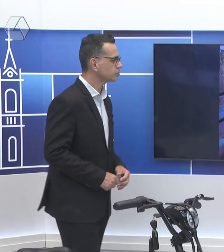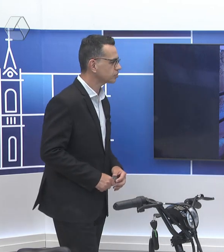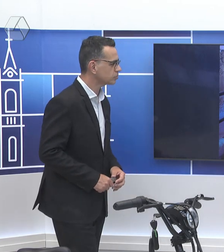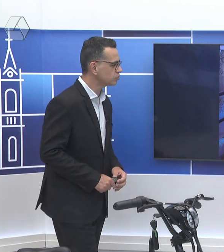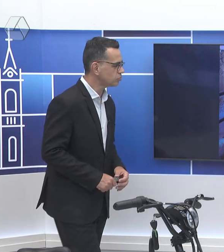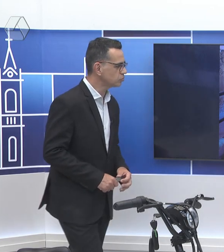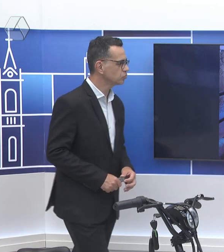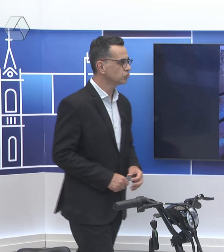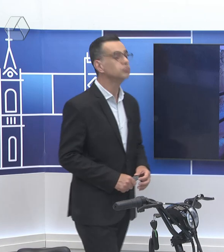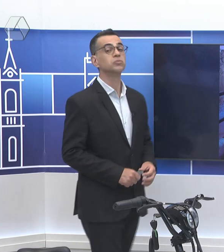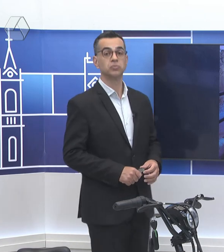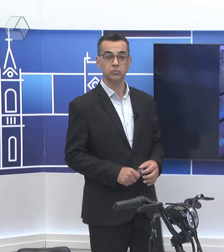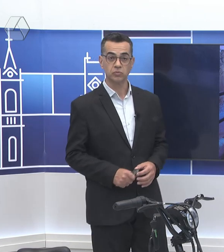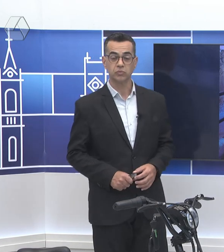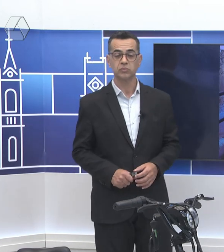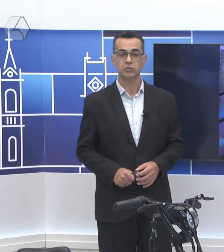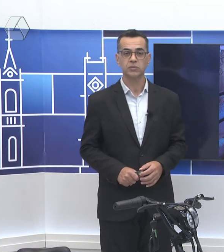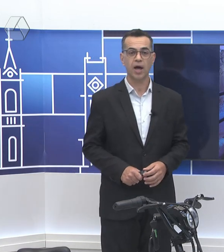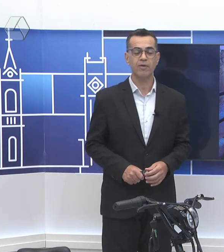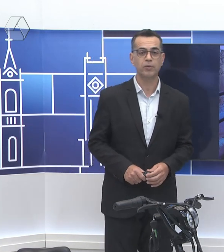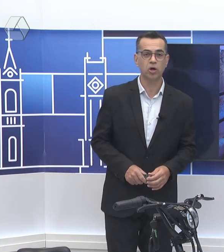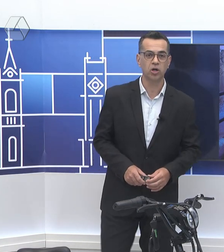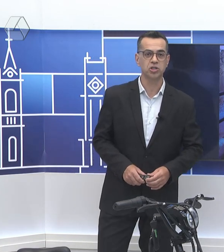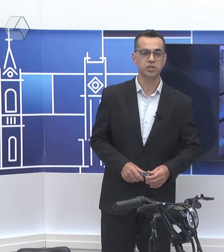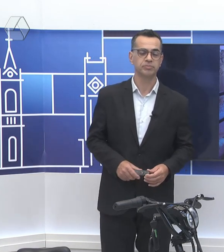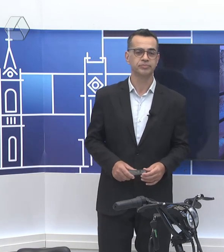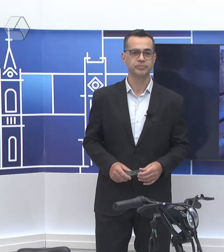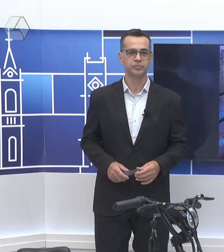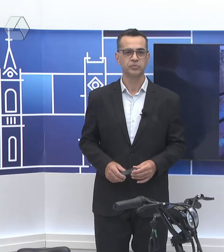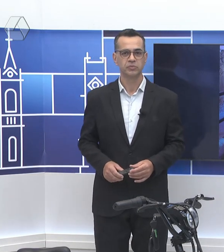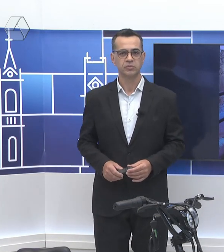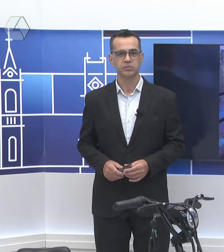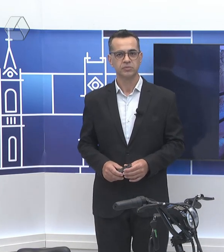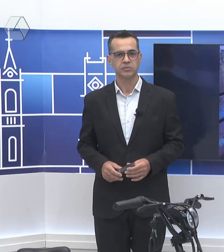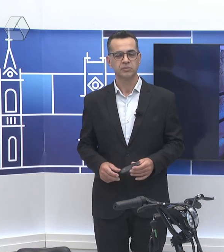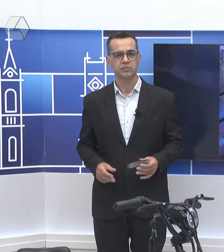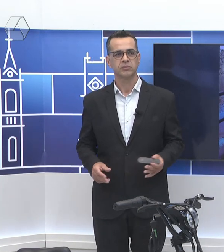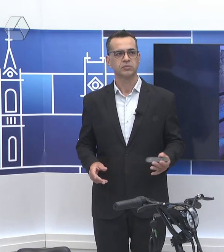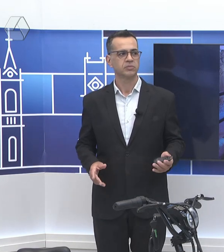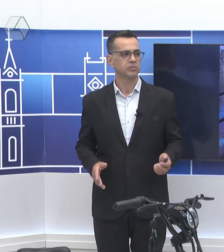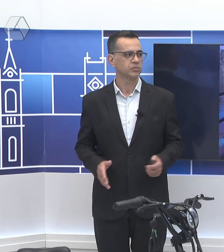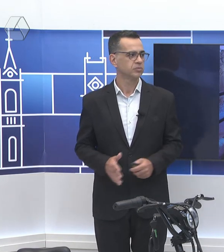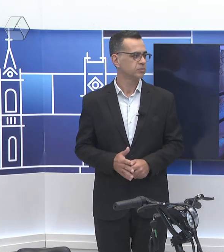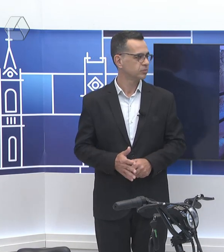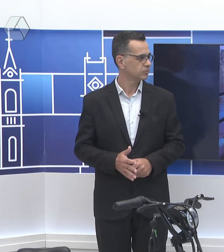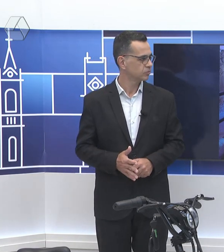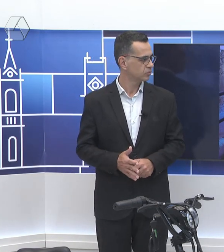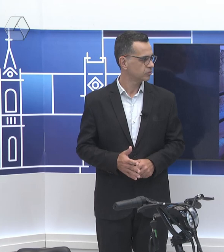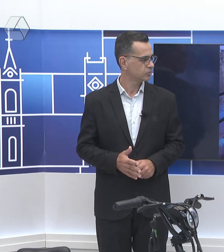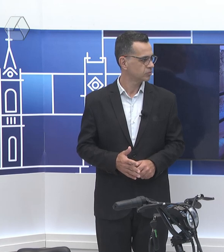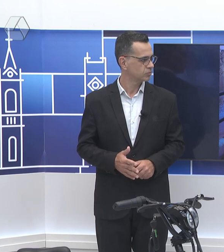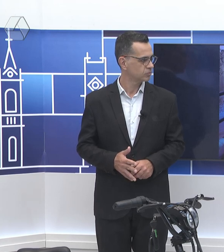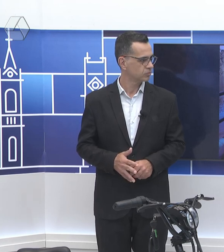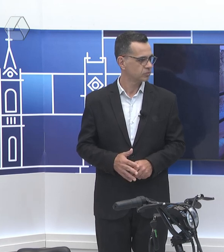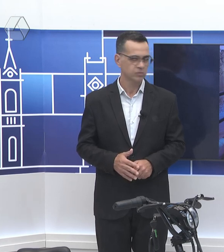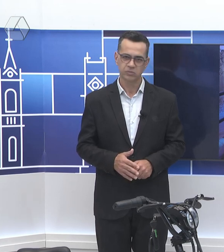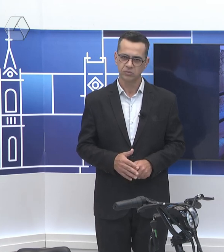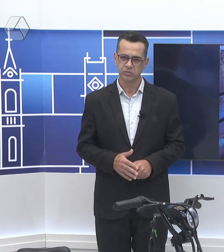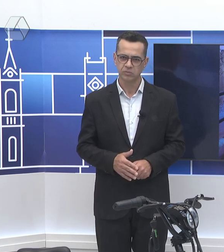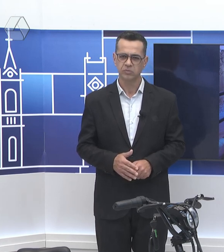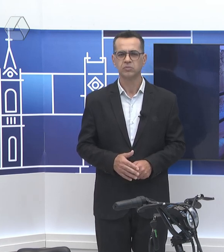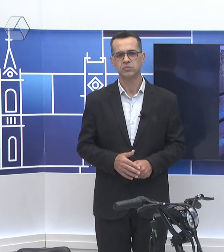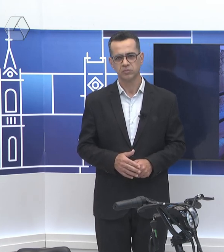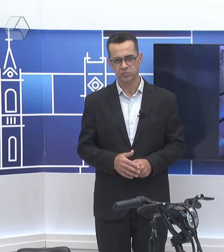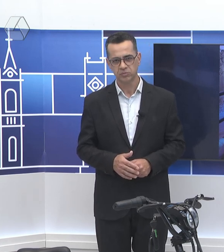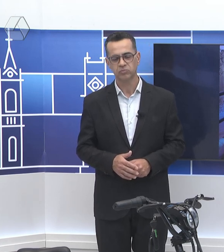viagem, estou em Três Lagoas. E olha, eu sou aquariana, mas eu faço aniversário dia 24 de janeiro.